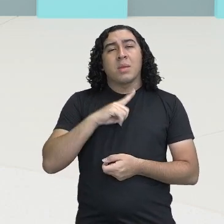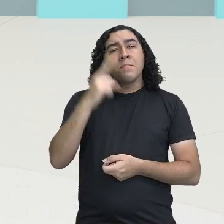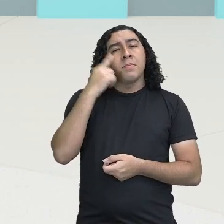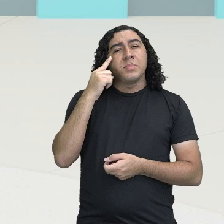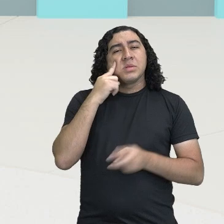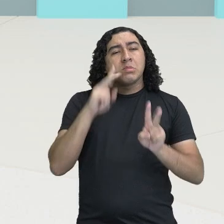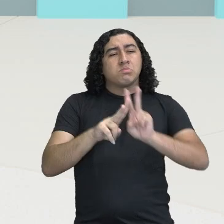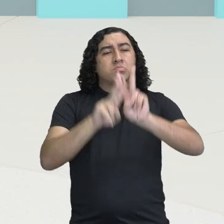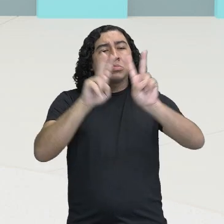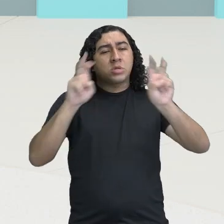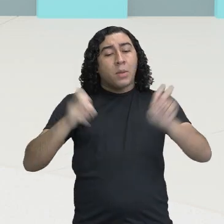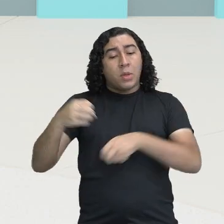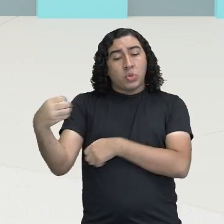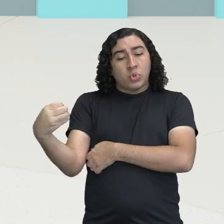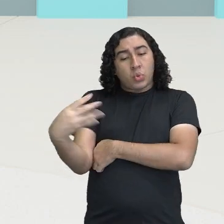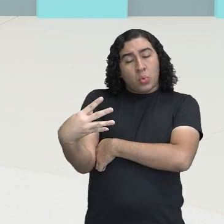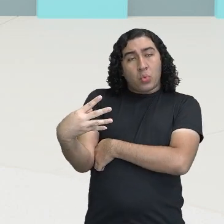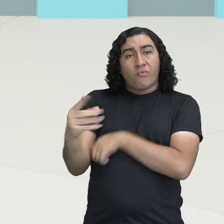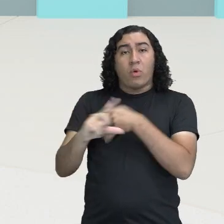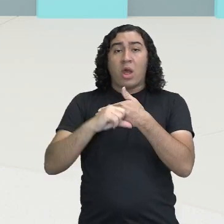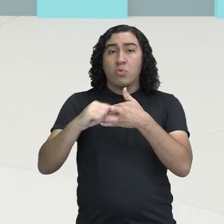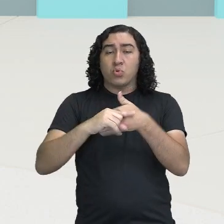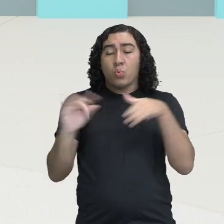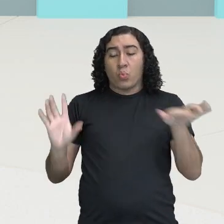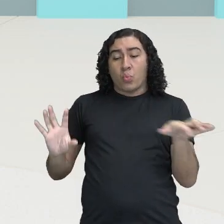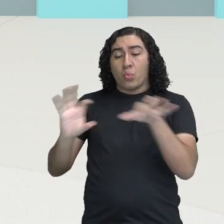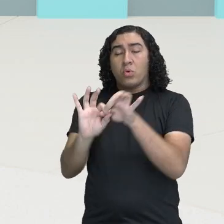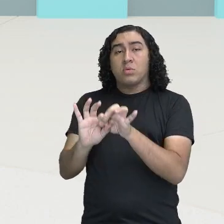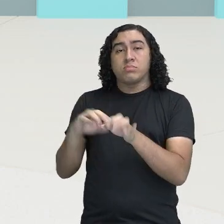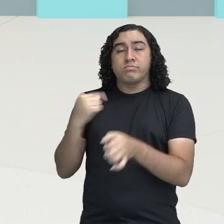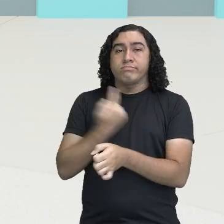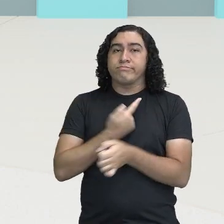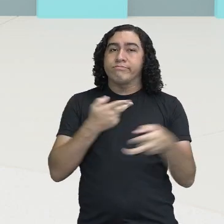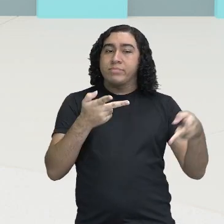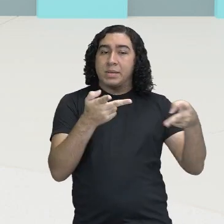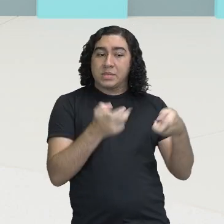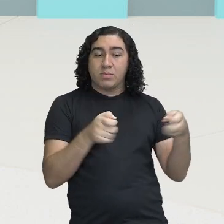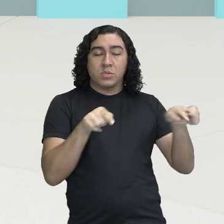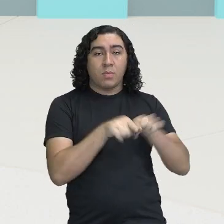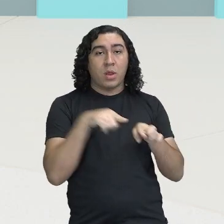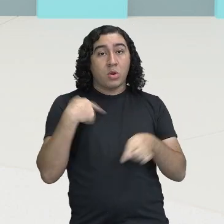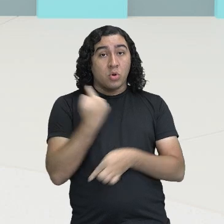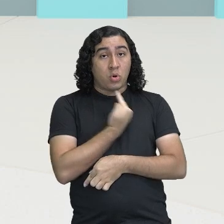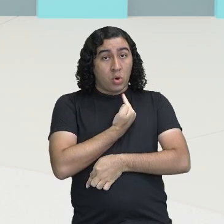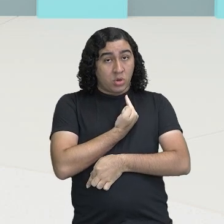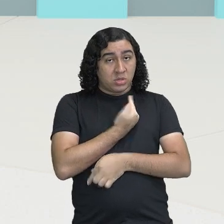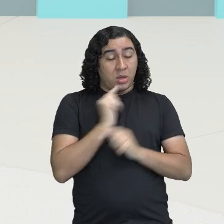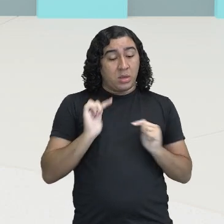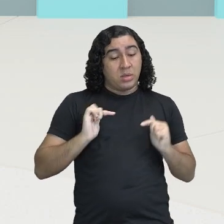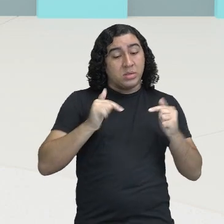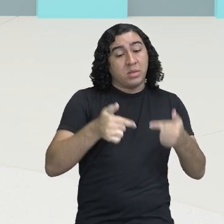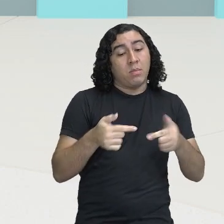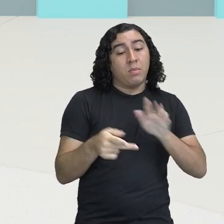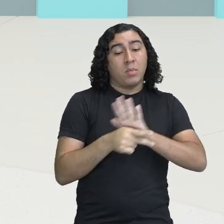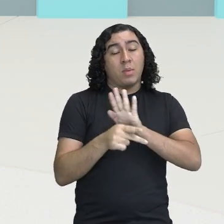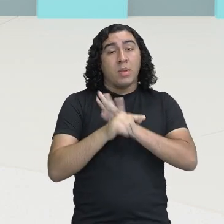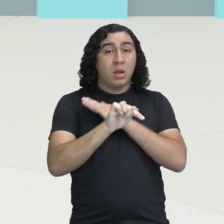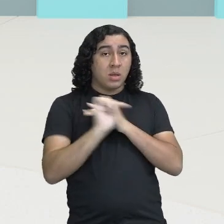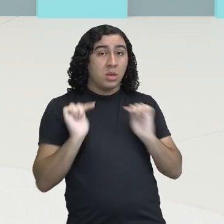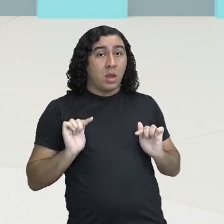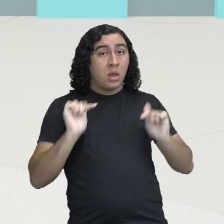produções autorais e colaborativas também nos faz olhar para as nossas práticas, e essas